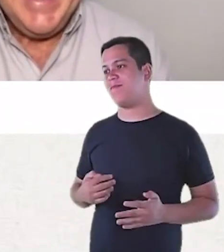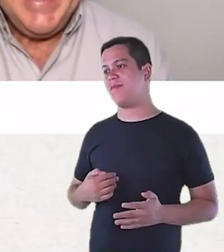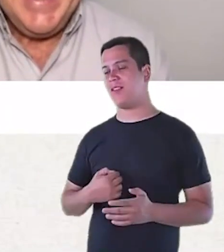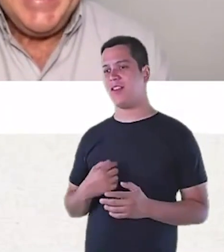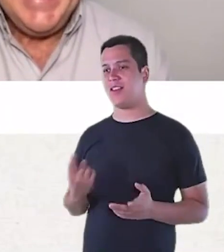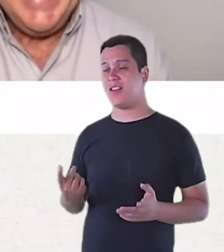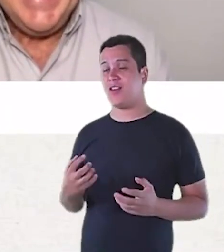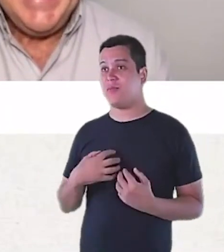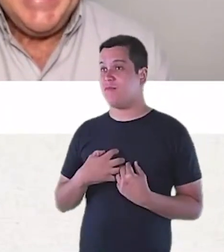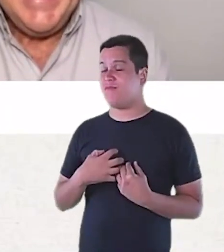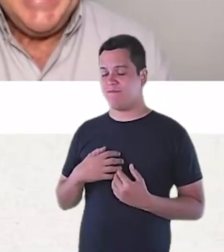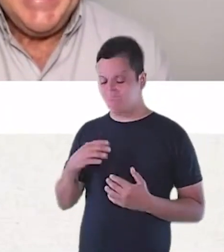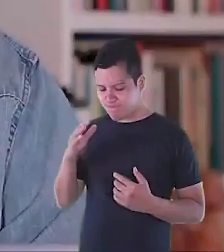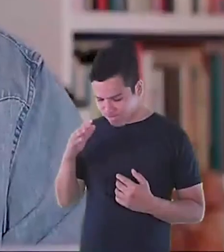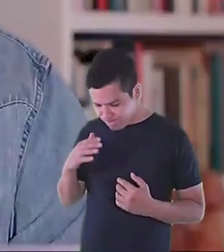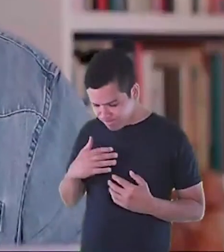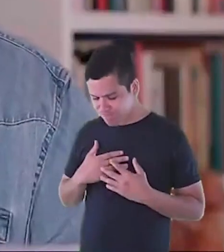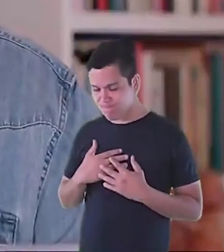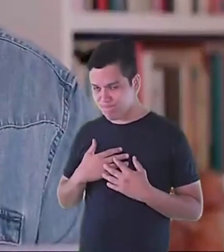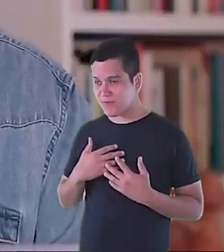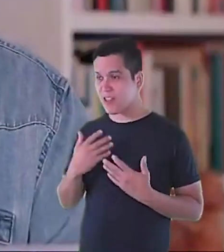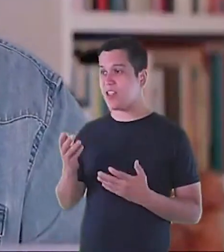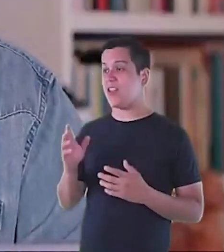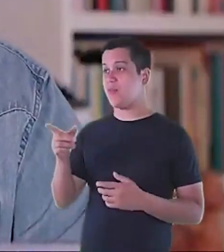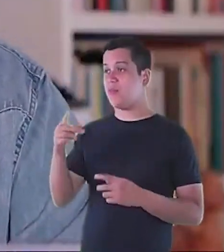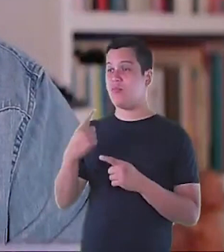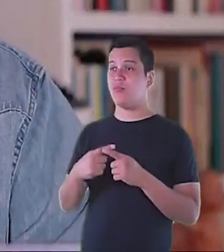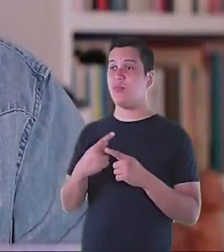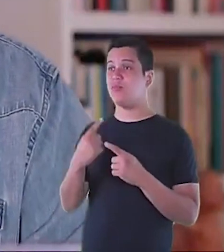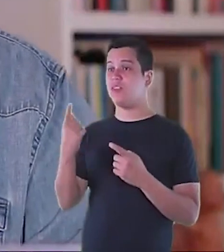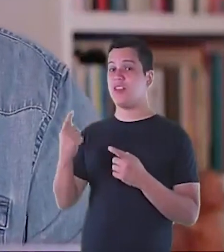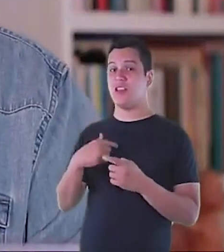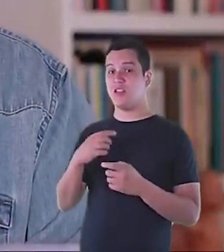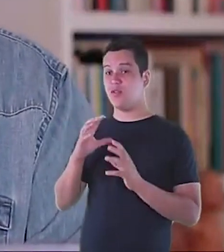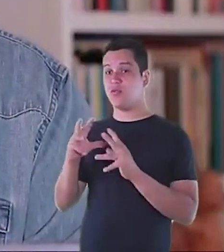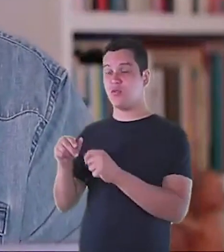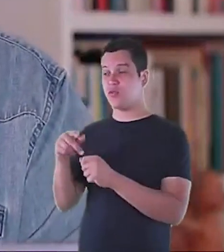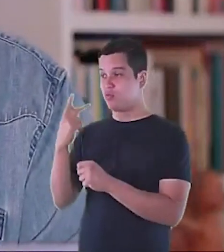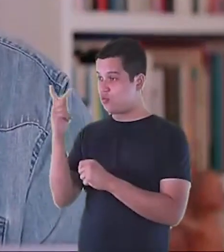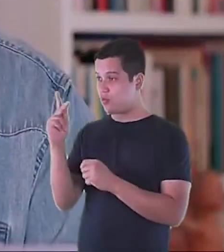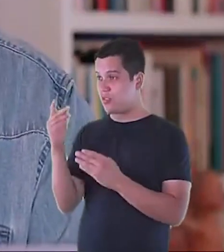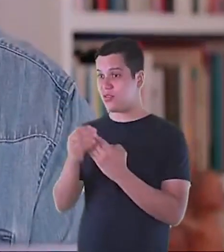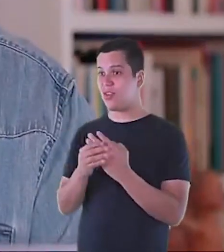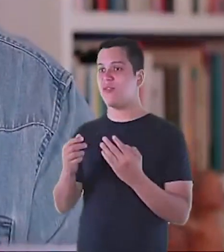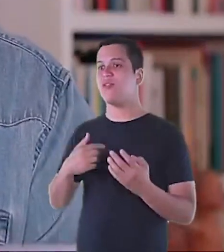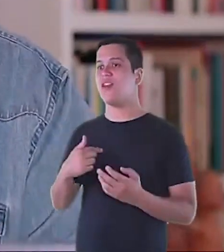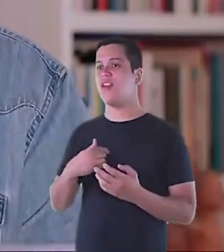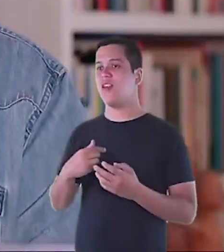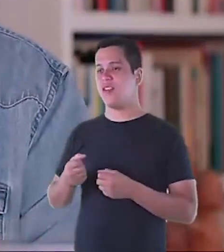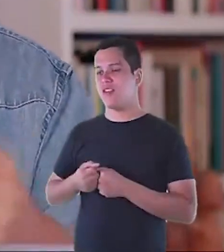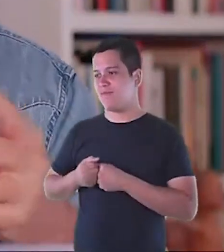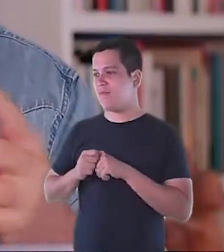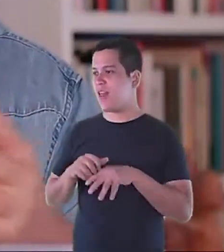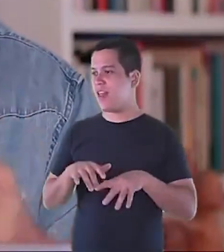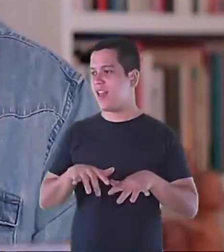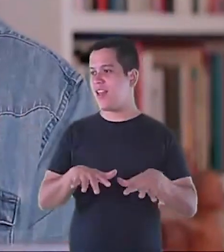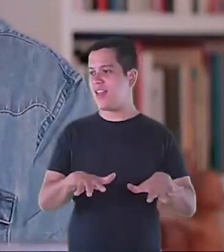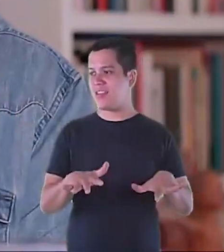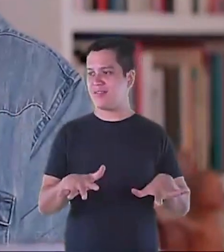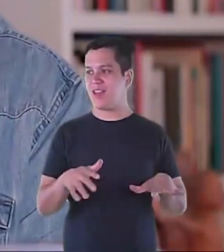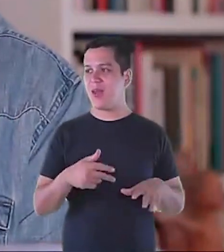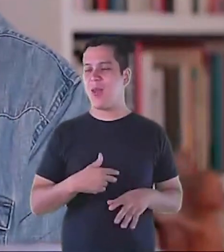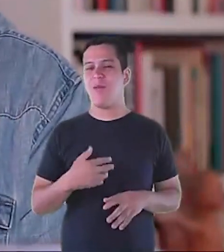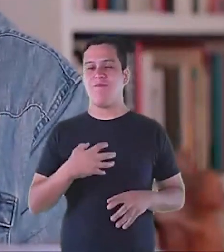boca cheia que eu lancei todos os livros do meu querido amigo Laurentino Gomes. Gente, estamos aqui reunidos nesse presente